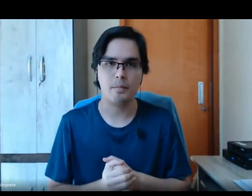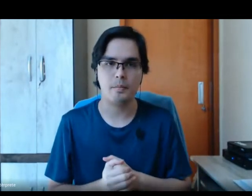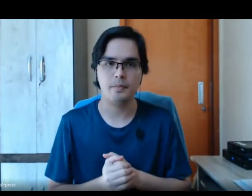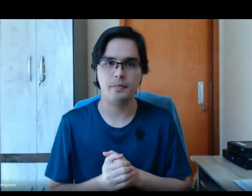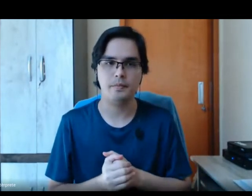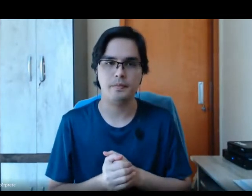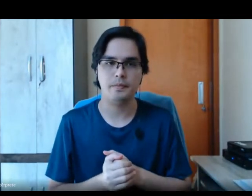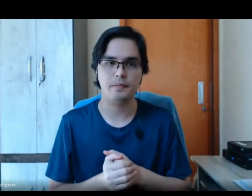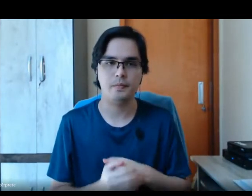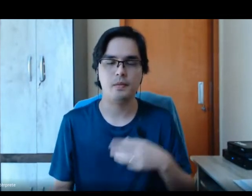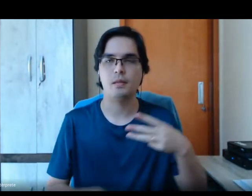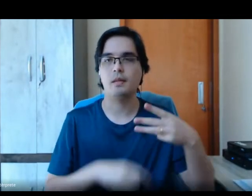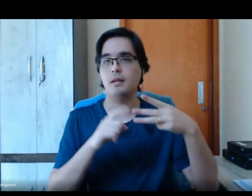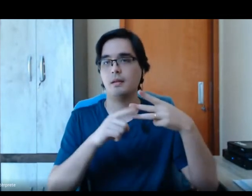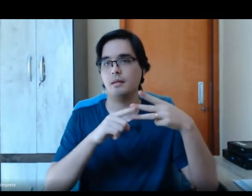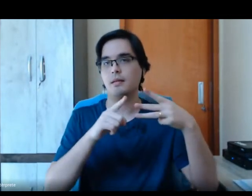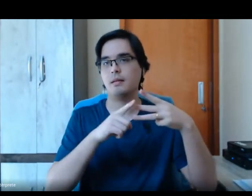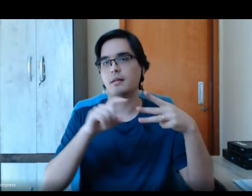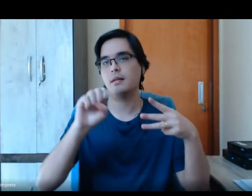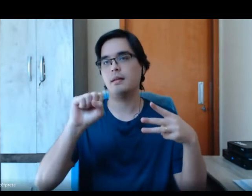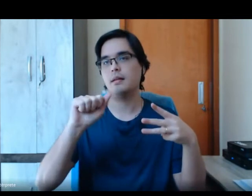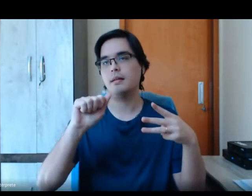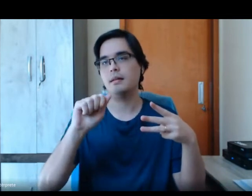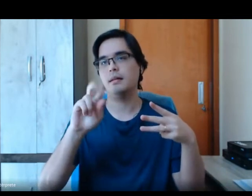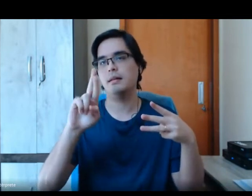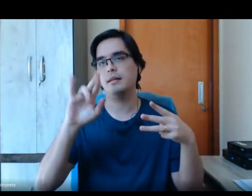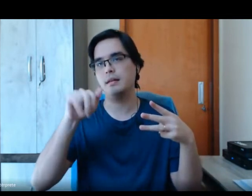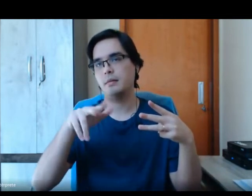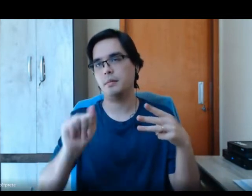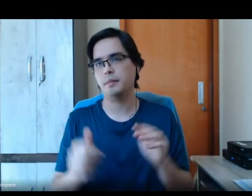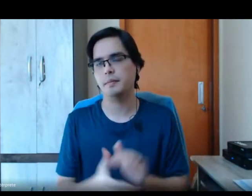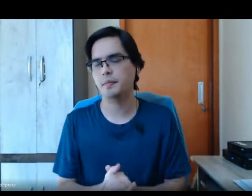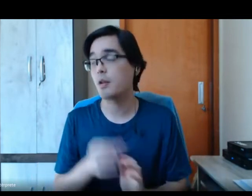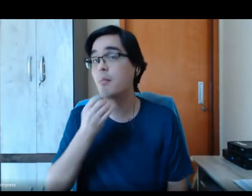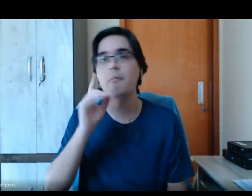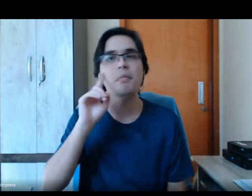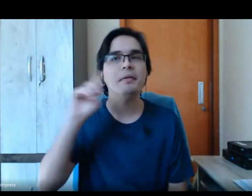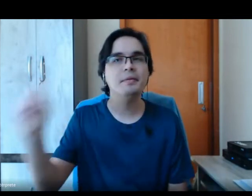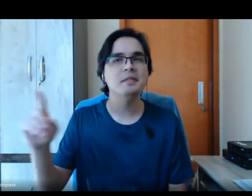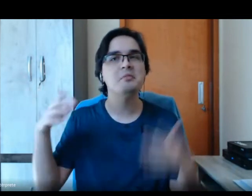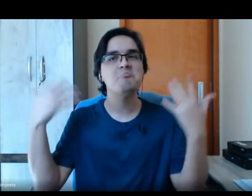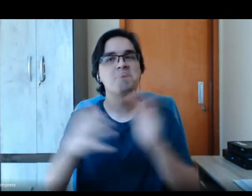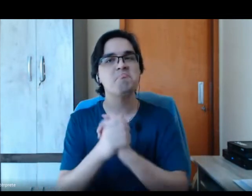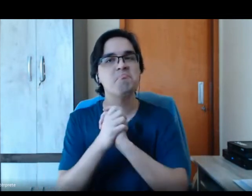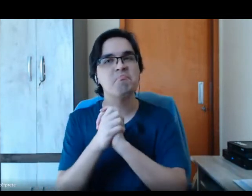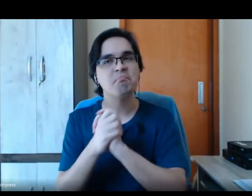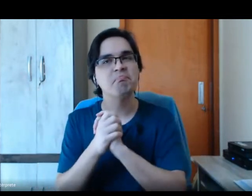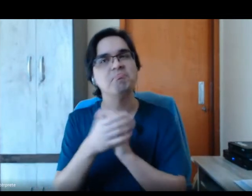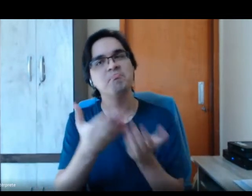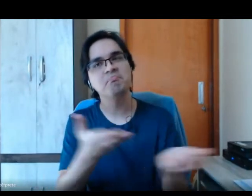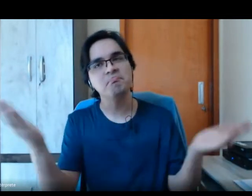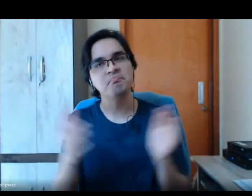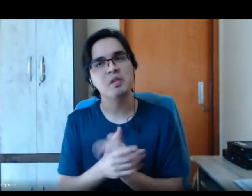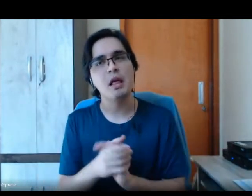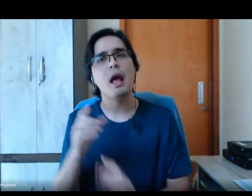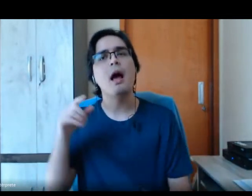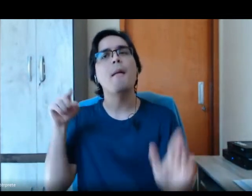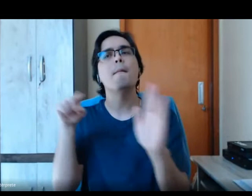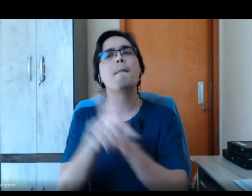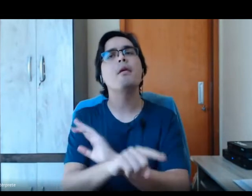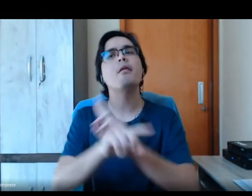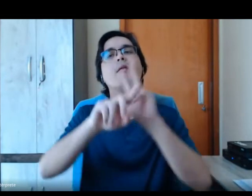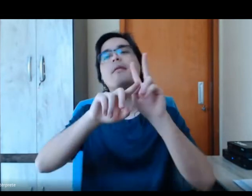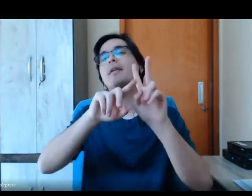No preenchimento dos tópicos, ou seja, nos temas, né, de aulas, eu tô com uma dúvida, se eu devo separar